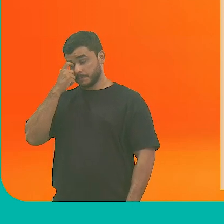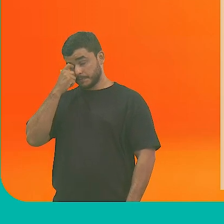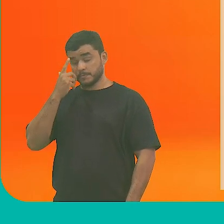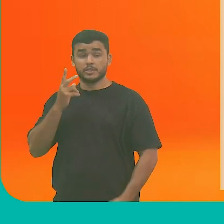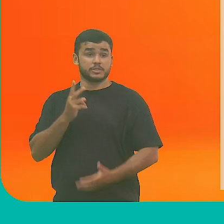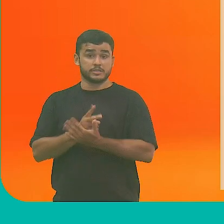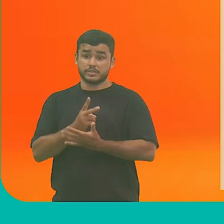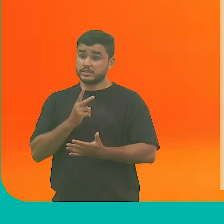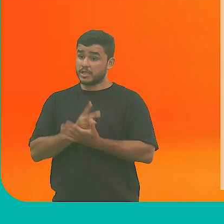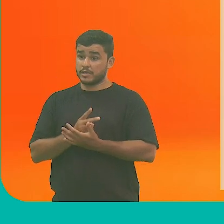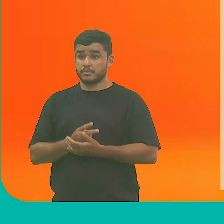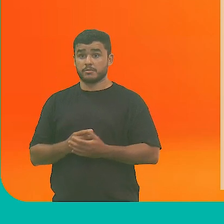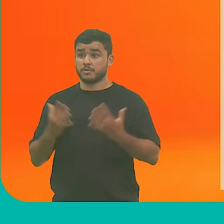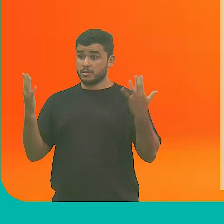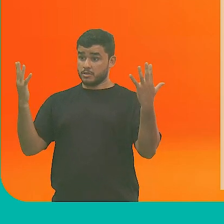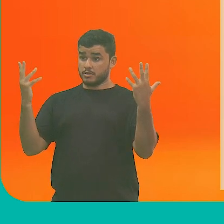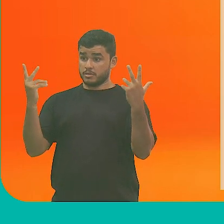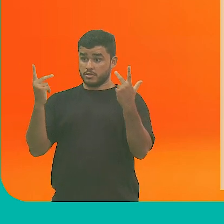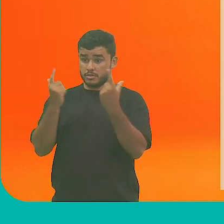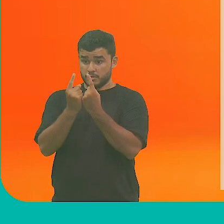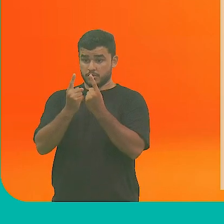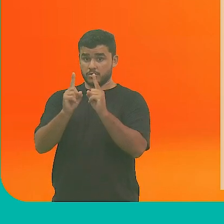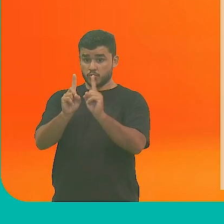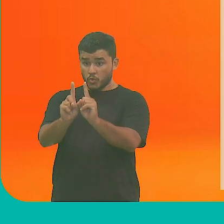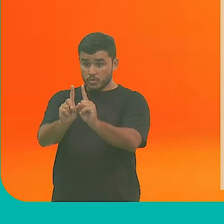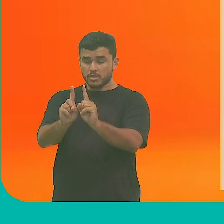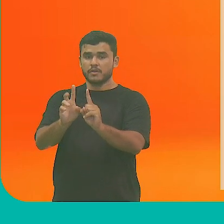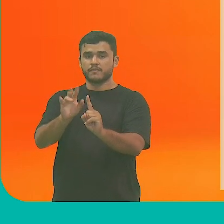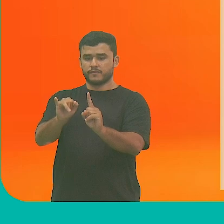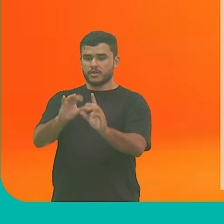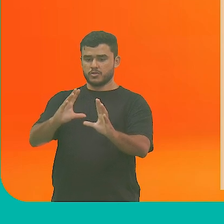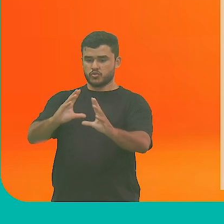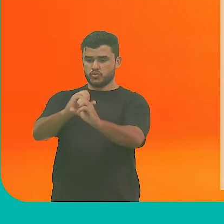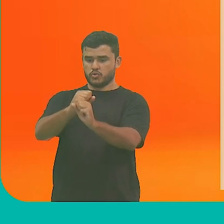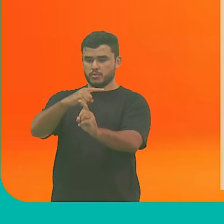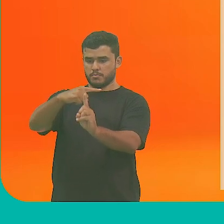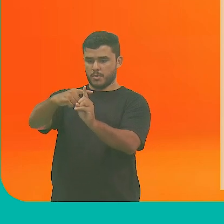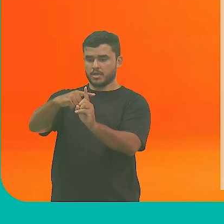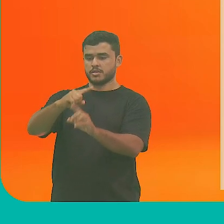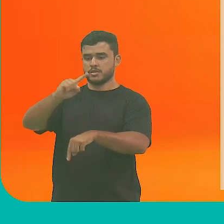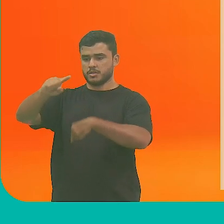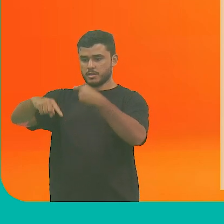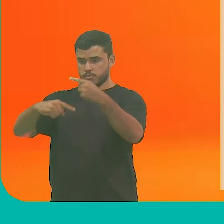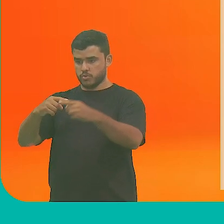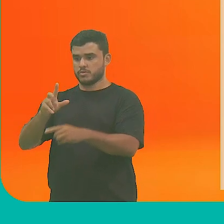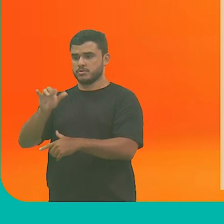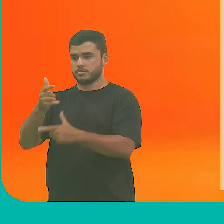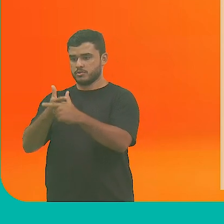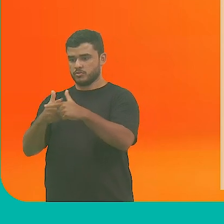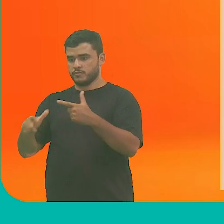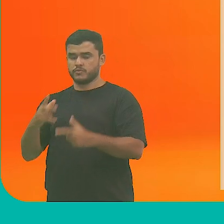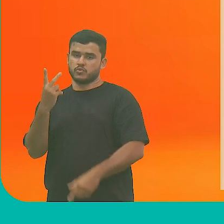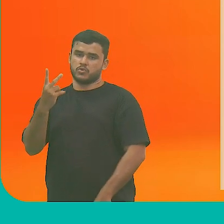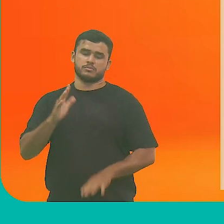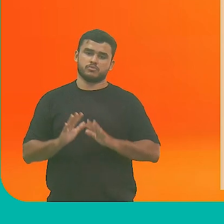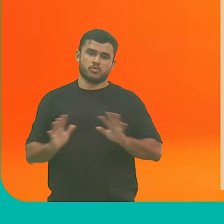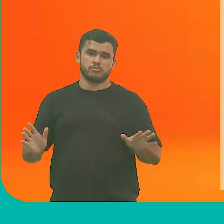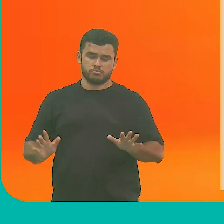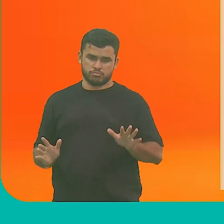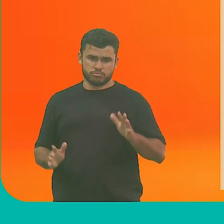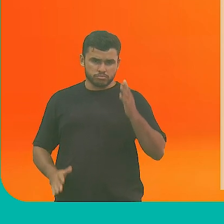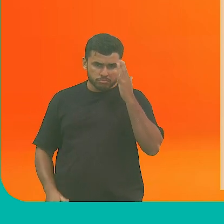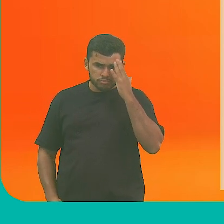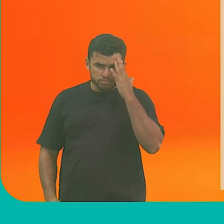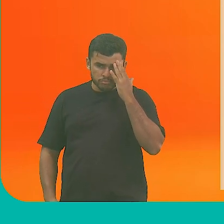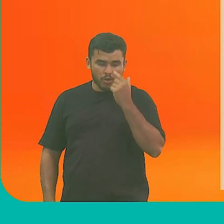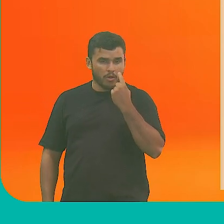nono e dividir por 2. Nós temos quantos elementos aí? Não é 160? Quanto é